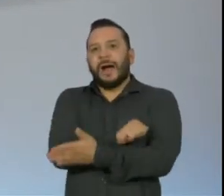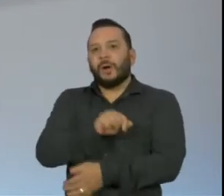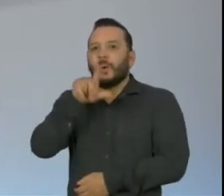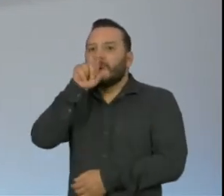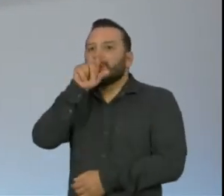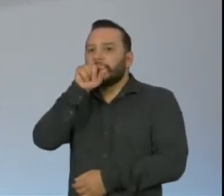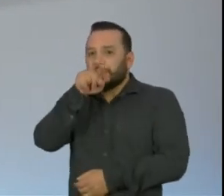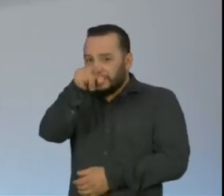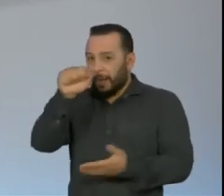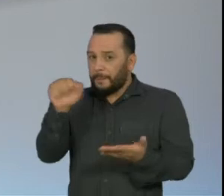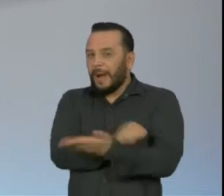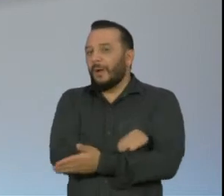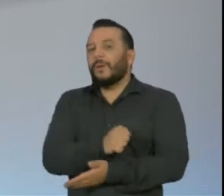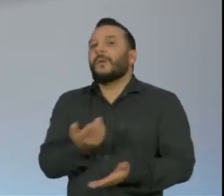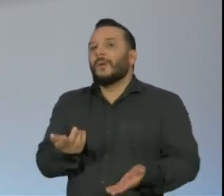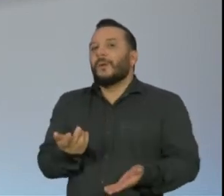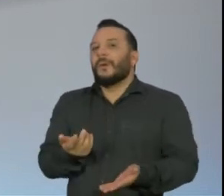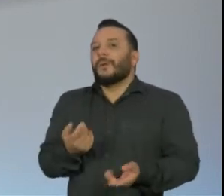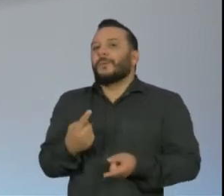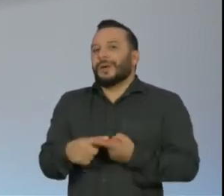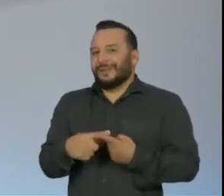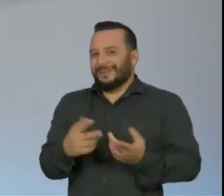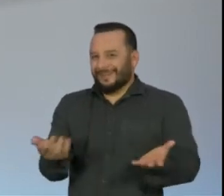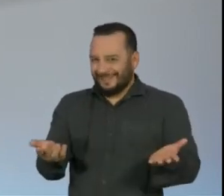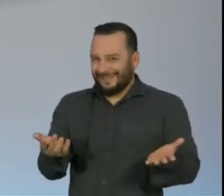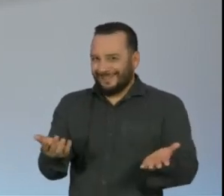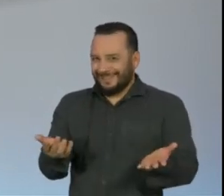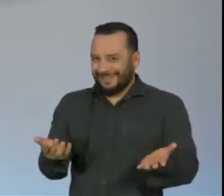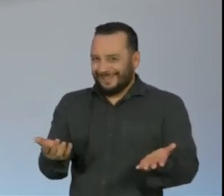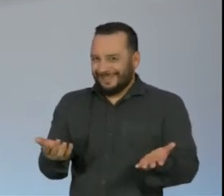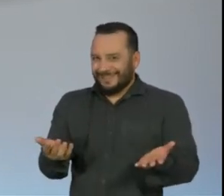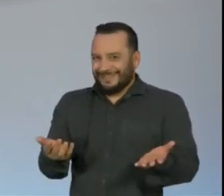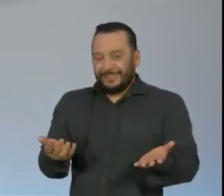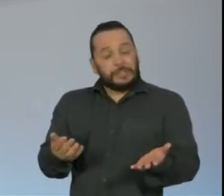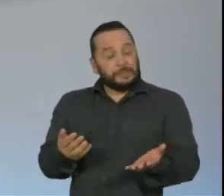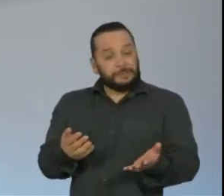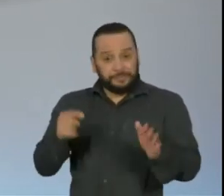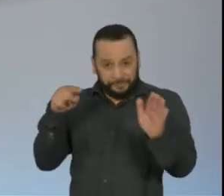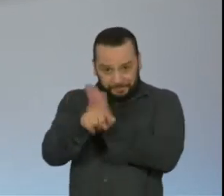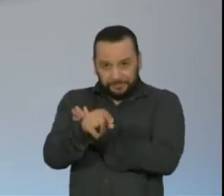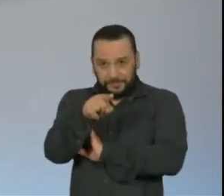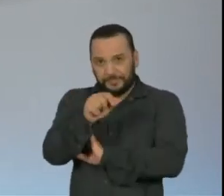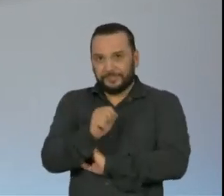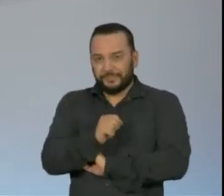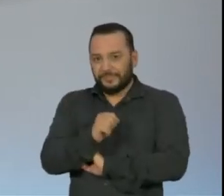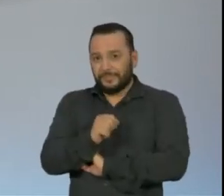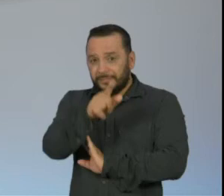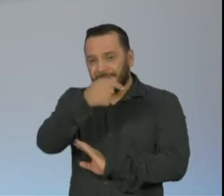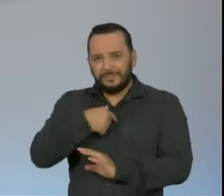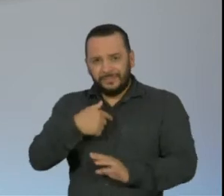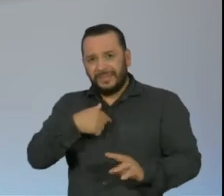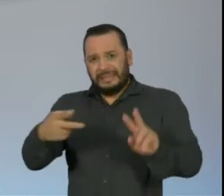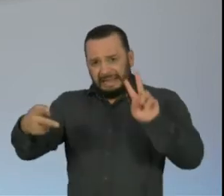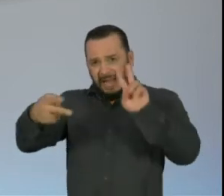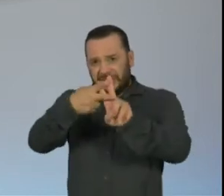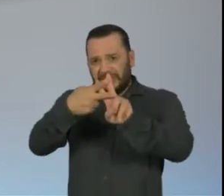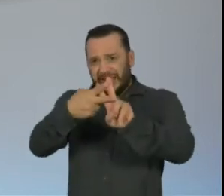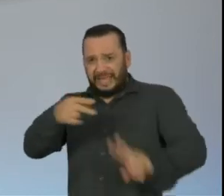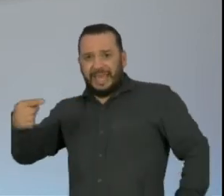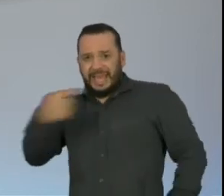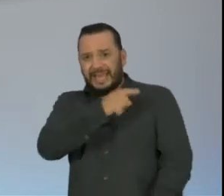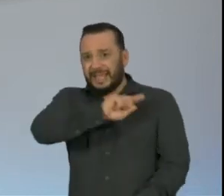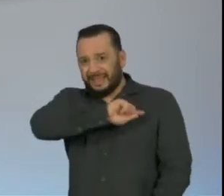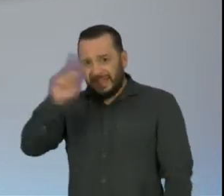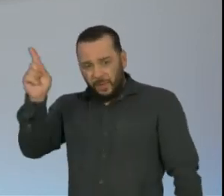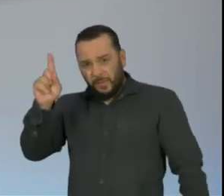logo depois. O que eu quero te perguntar é o seguinte: será que fazer esse manifesto e cobrar